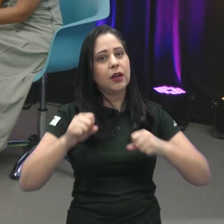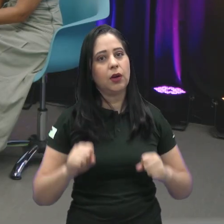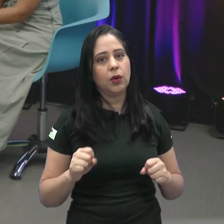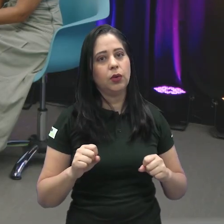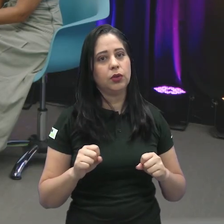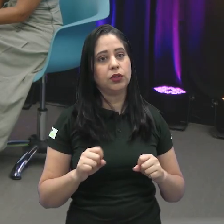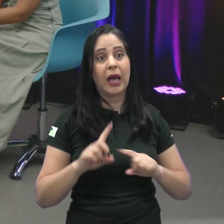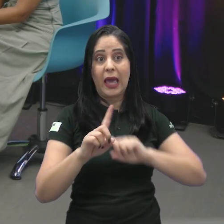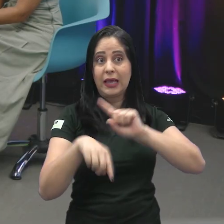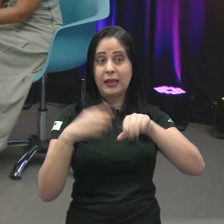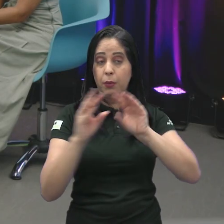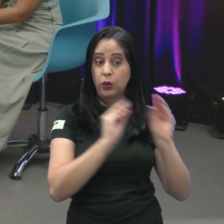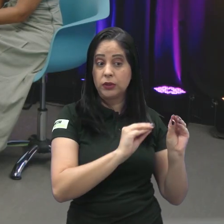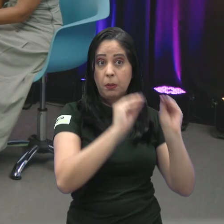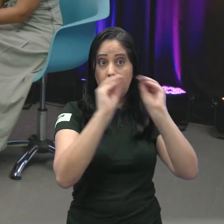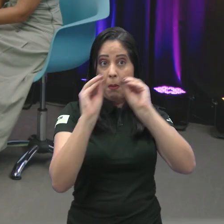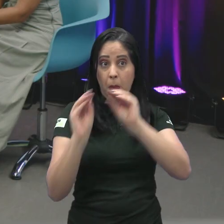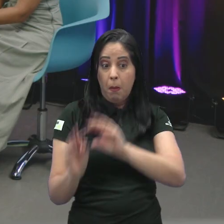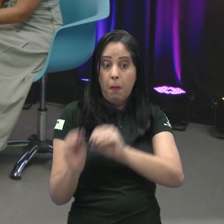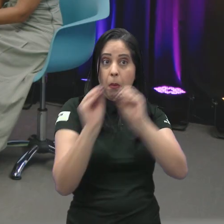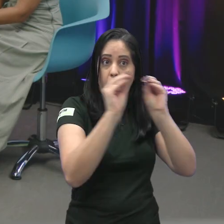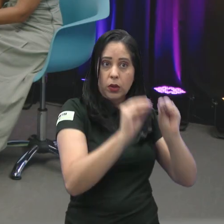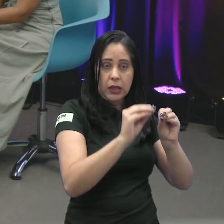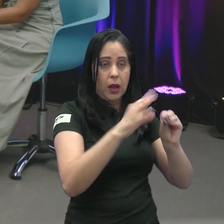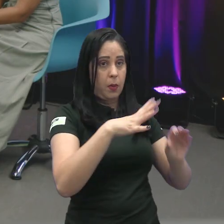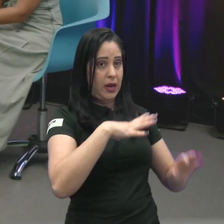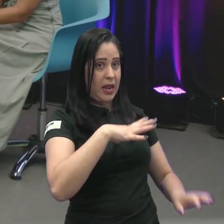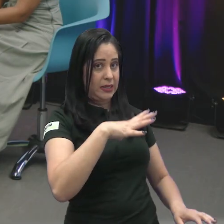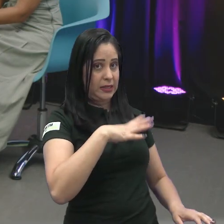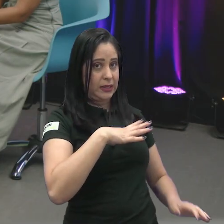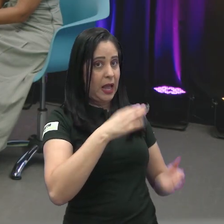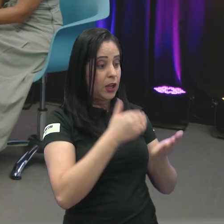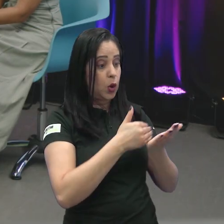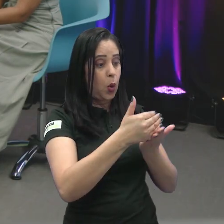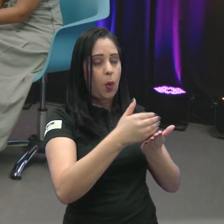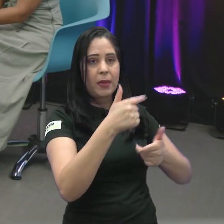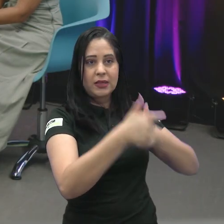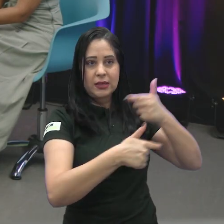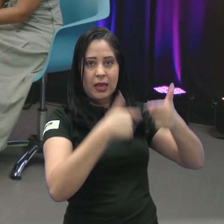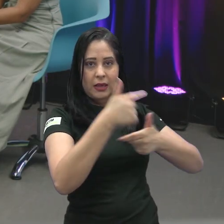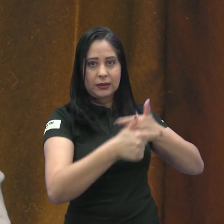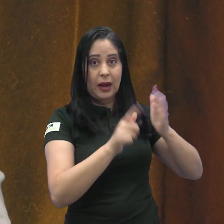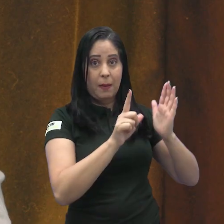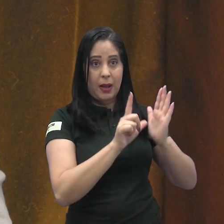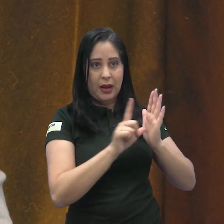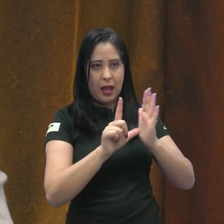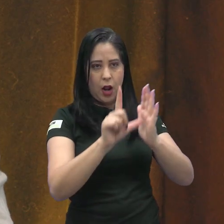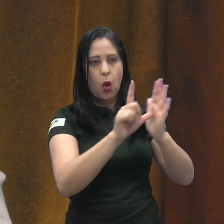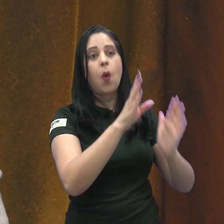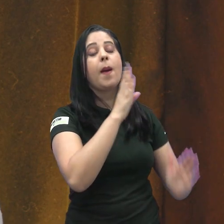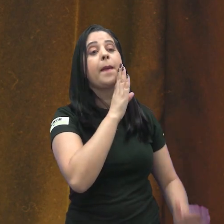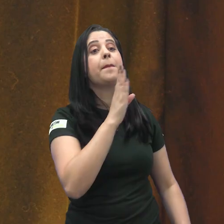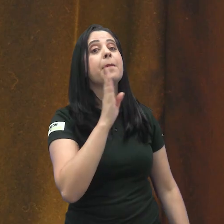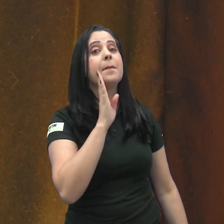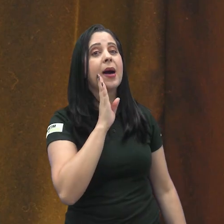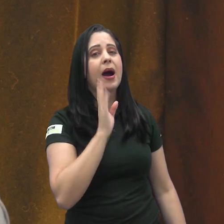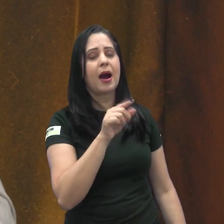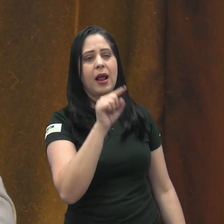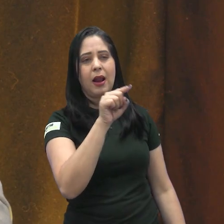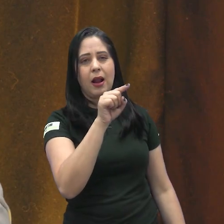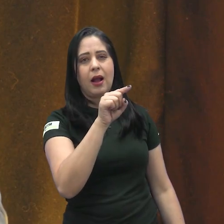gente, quando nós mudamos para a cidade, e aí a gente comecei a trabalhar num comércio, foi num bar, que era, inclusive